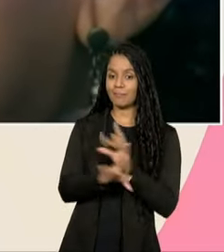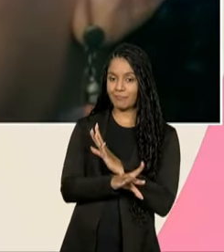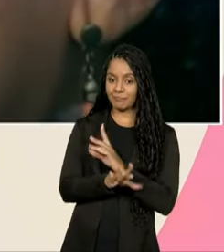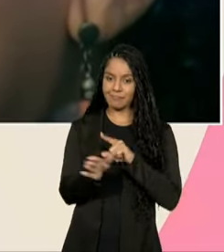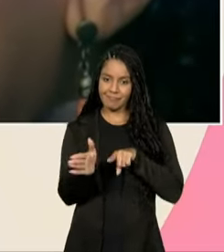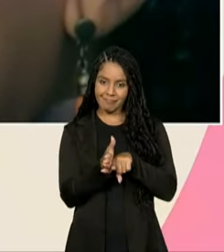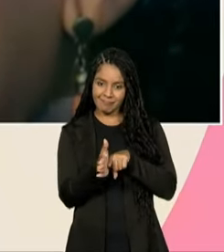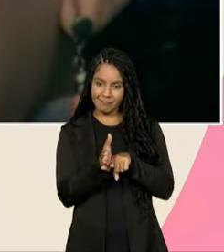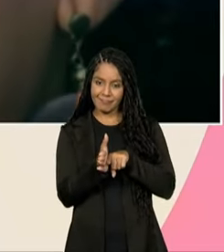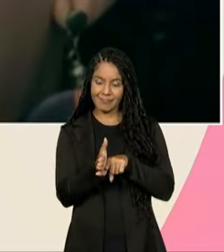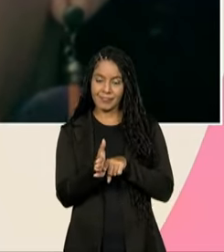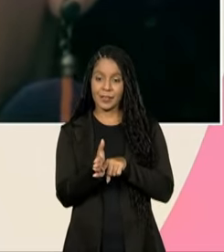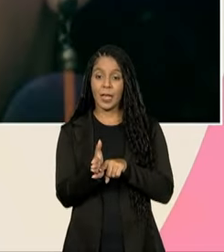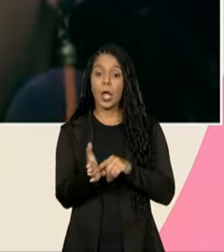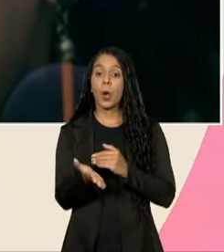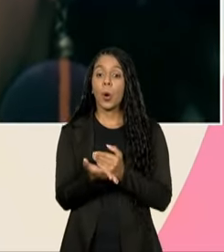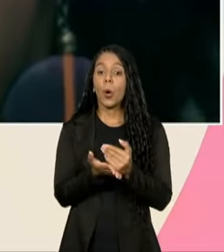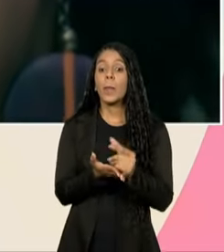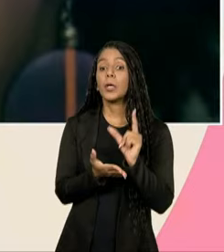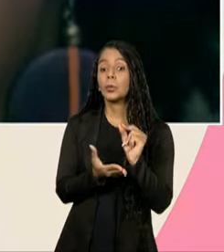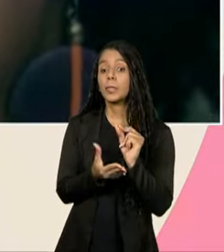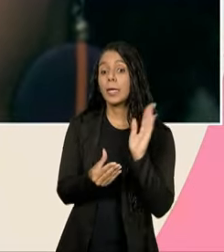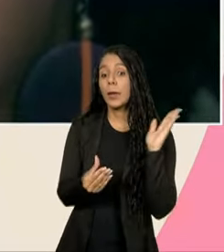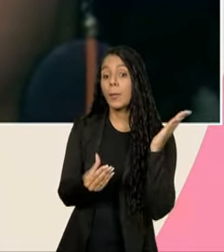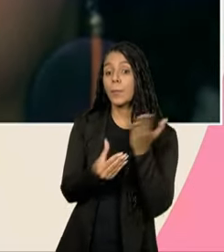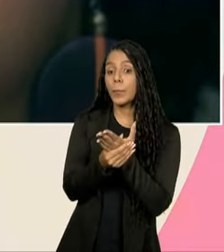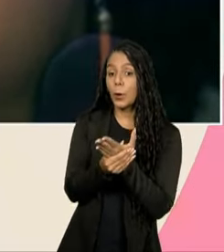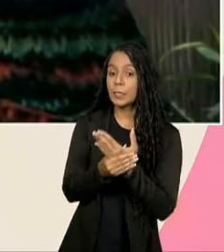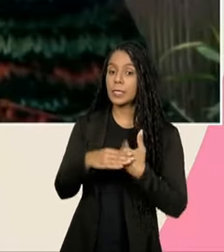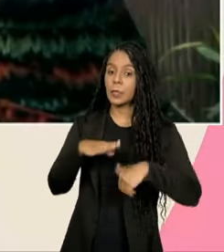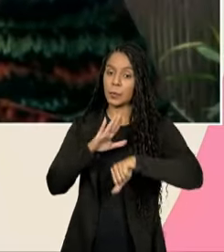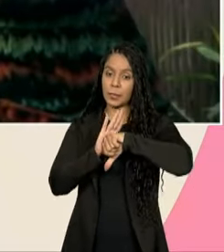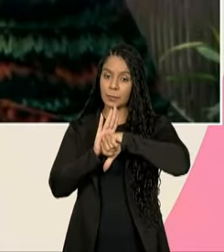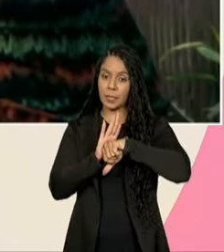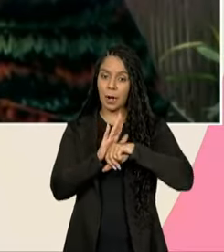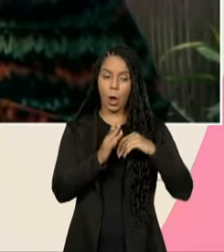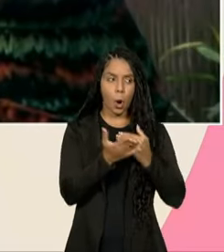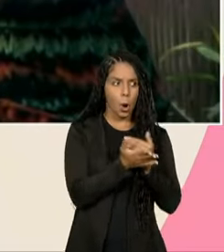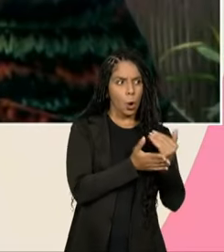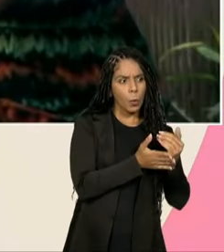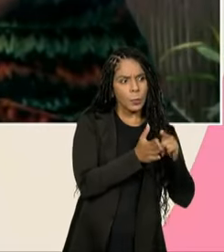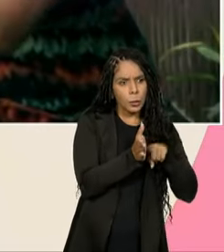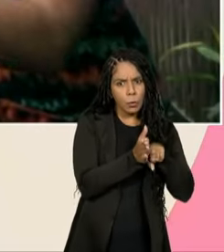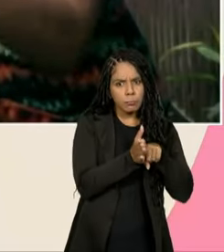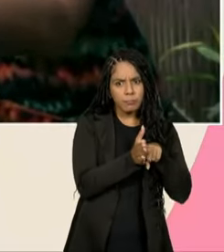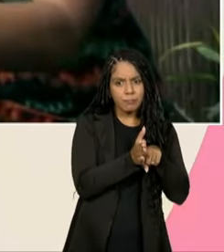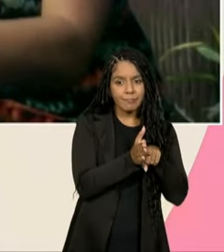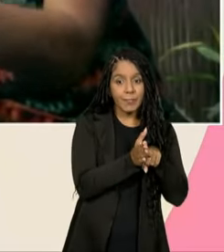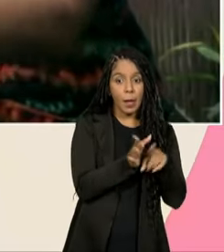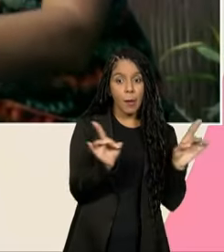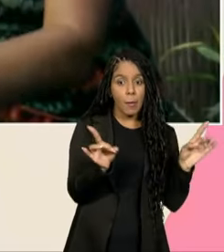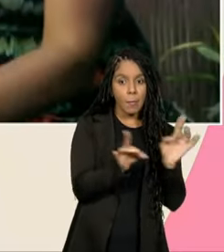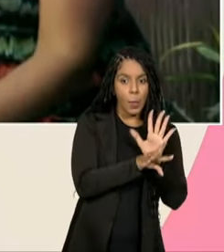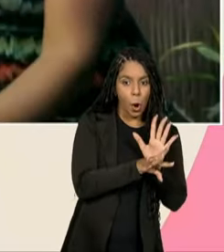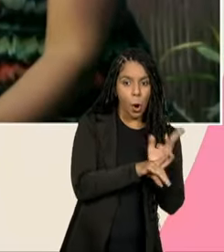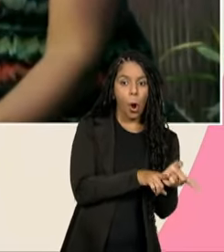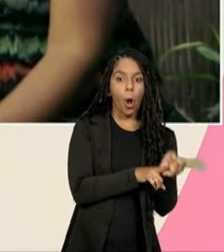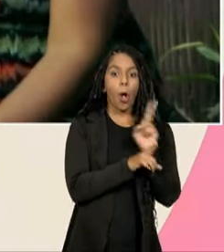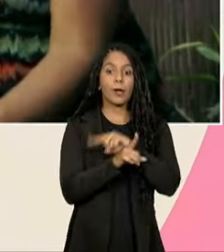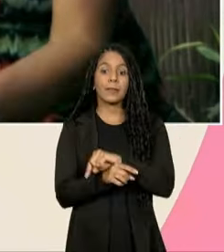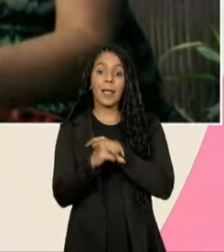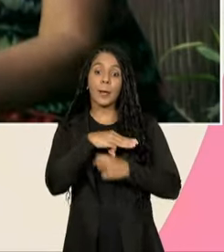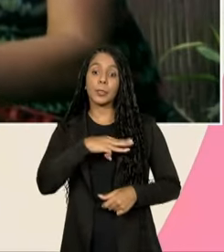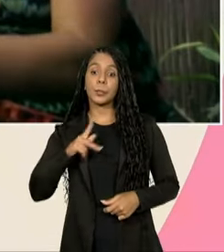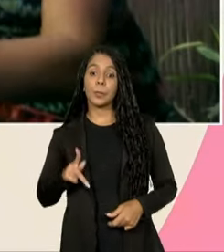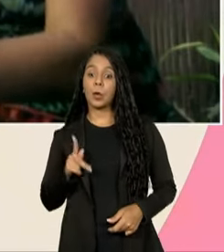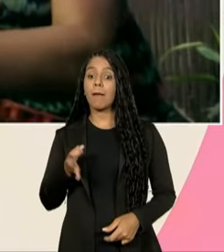que o processo criminal vai começar. A partir do que foi investigado, é que o Ministério Público vai oferecer uma denúncia com as